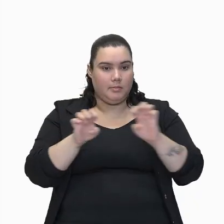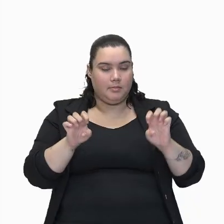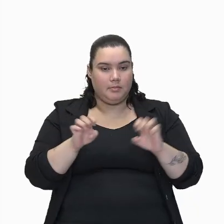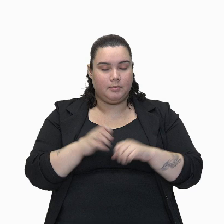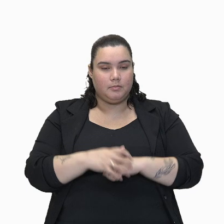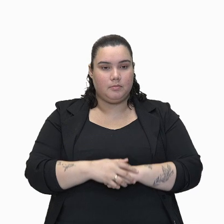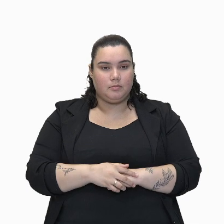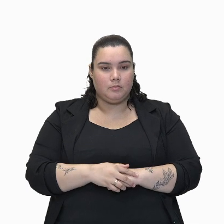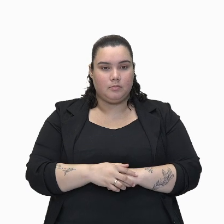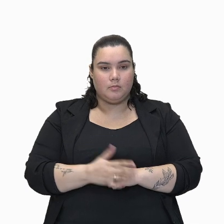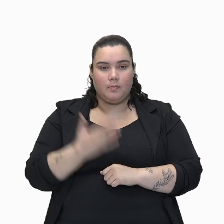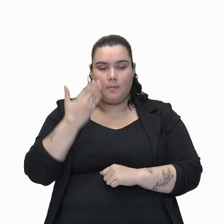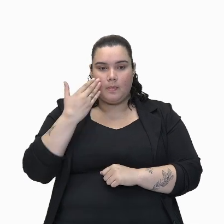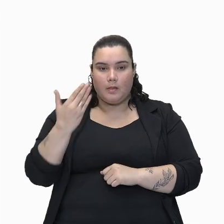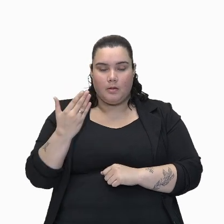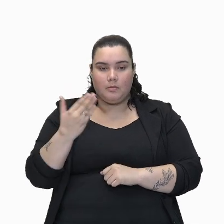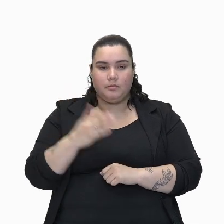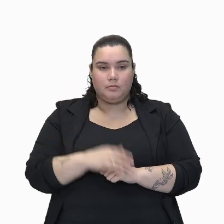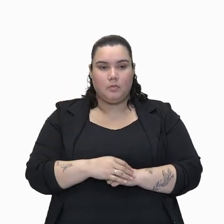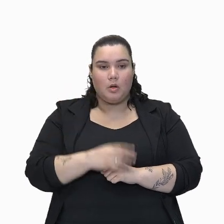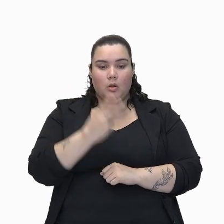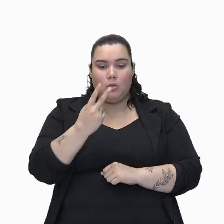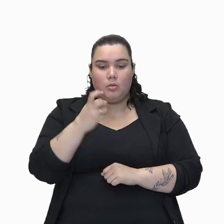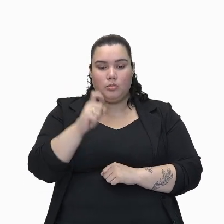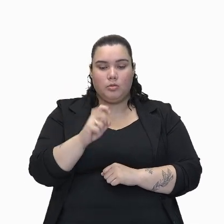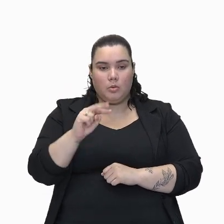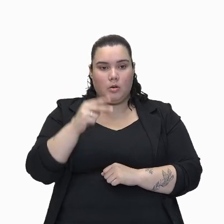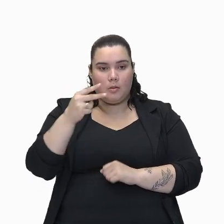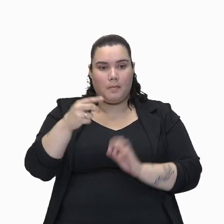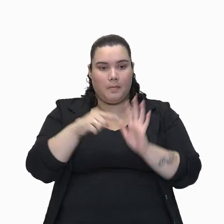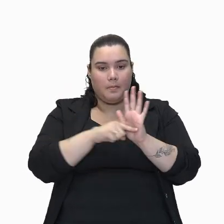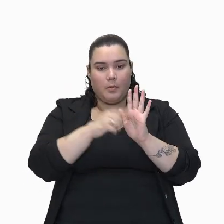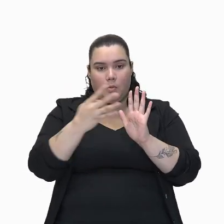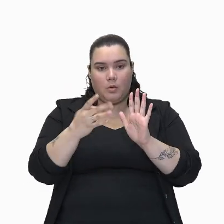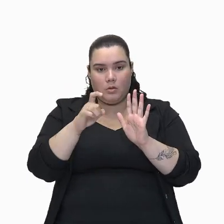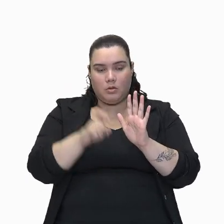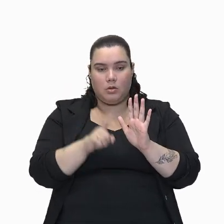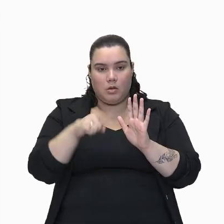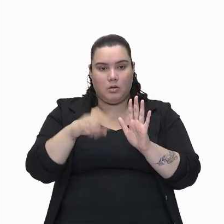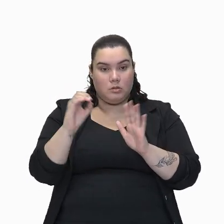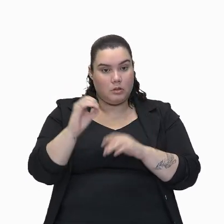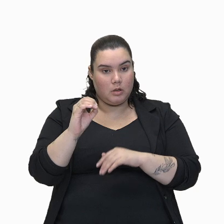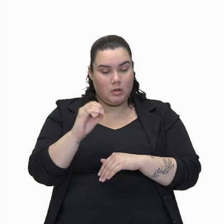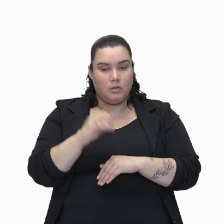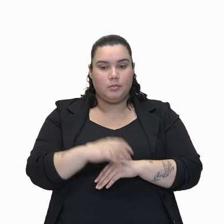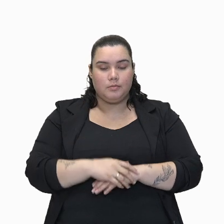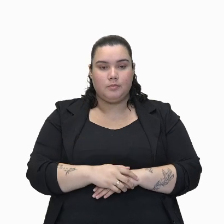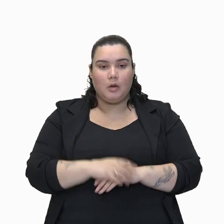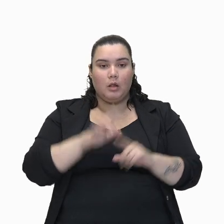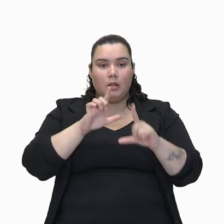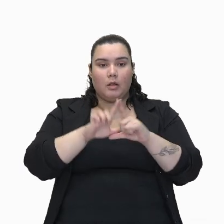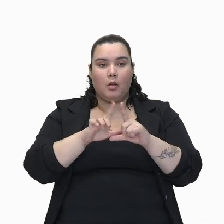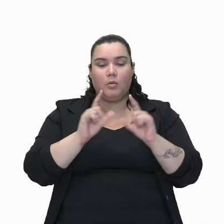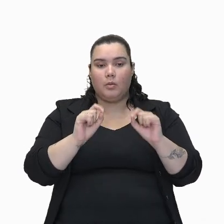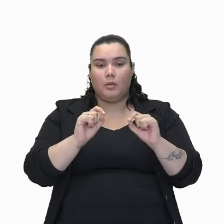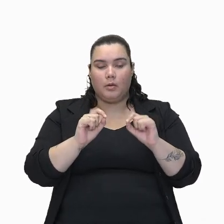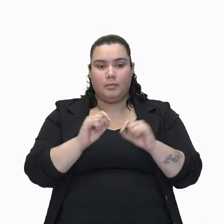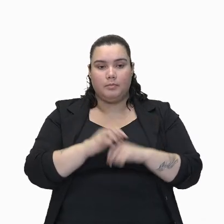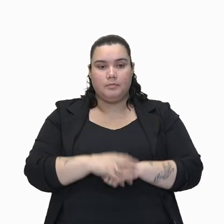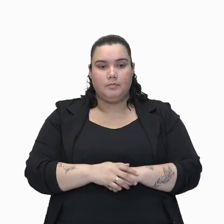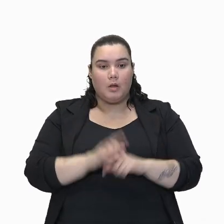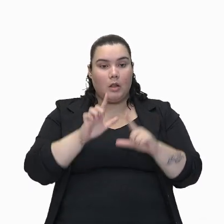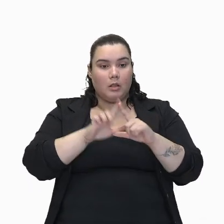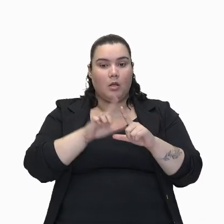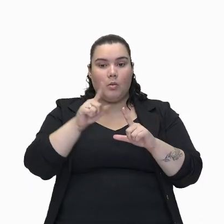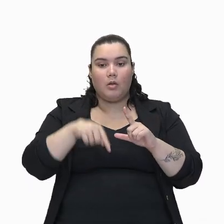Vamos lá. A gente iguala 2x ao quadrado menos 4x igual a zero. O delta vai ser quem? B